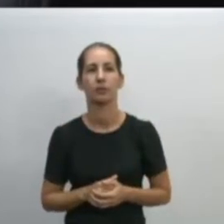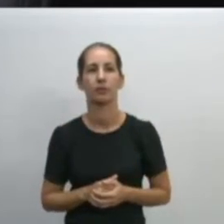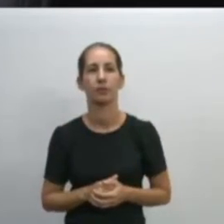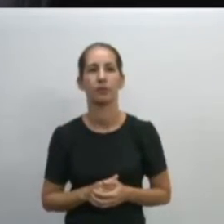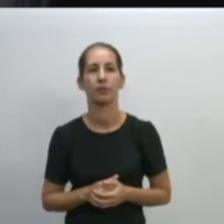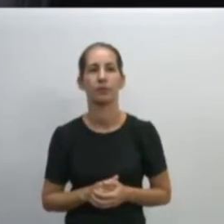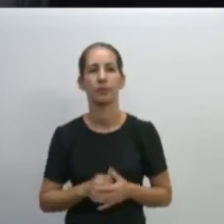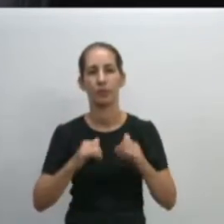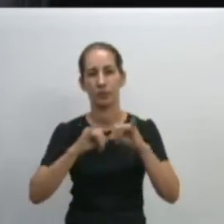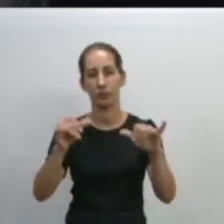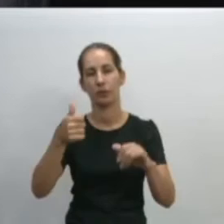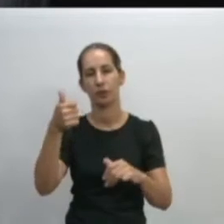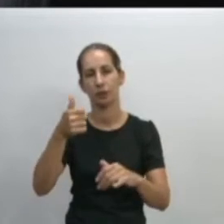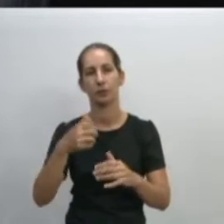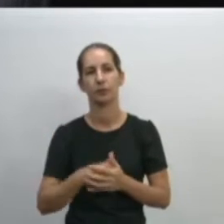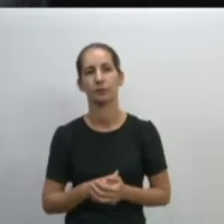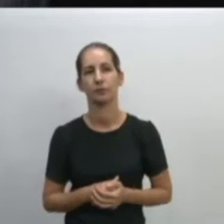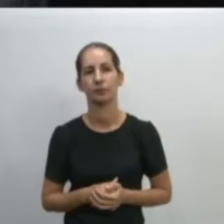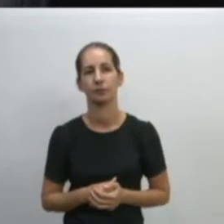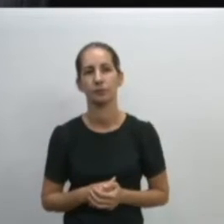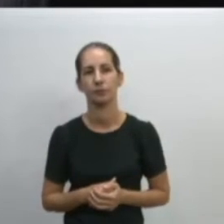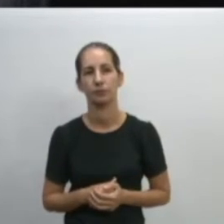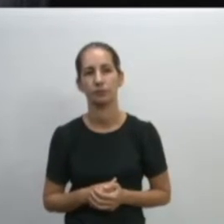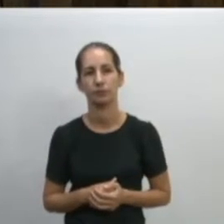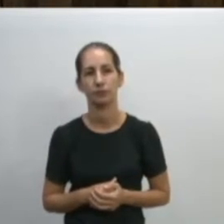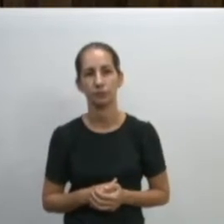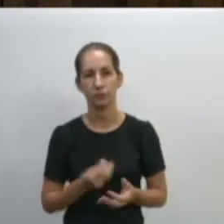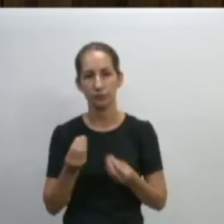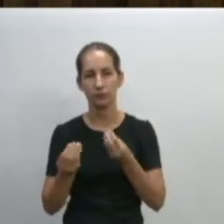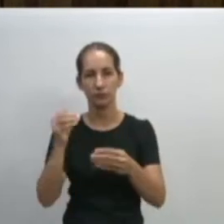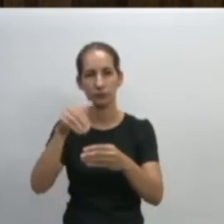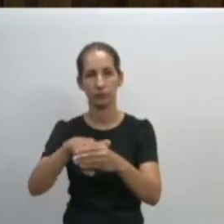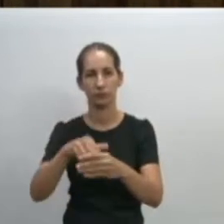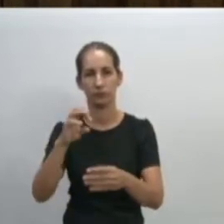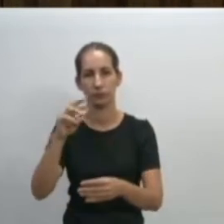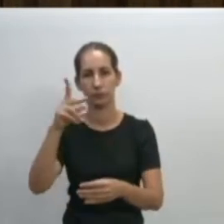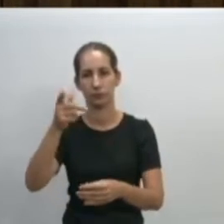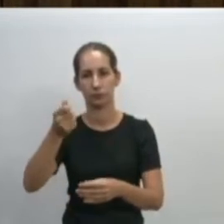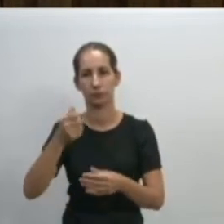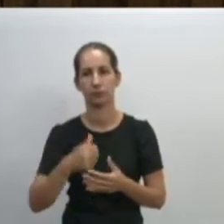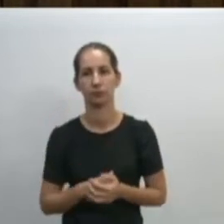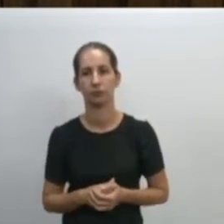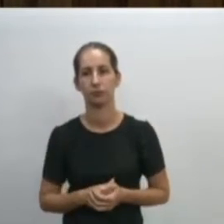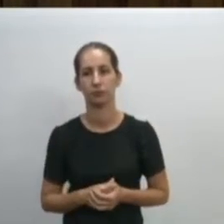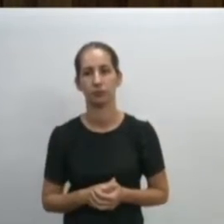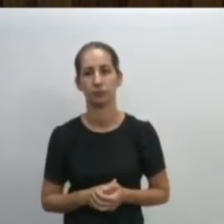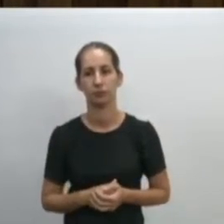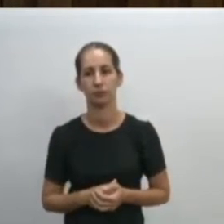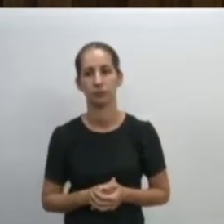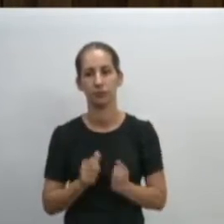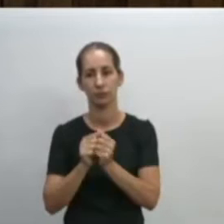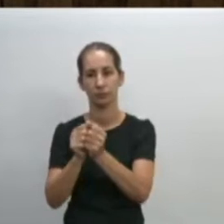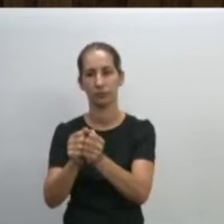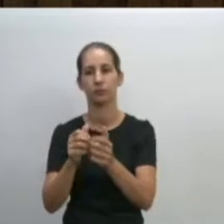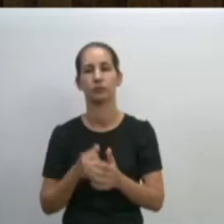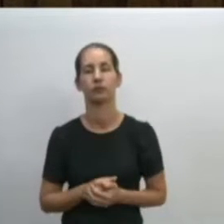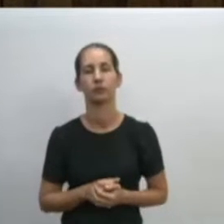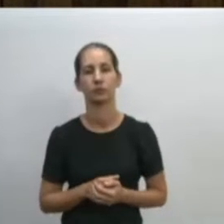qual eu emito parecer favorável. Como vota a vereadora Camila Araújo? Eu